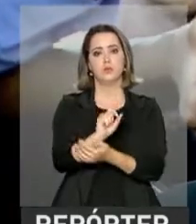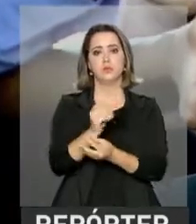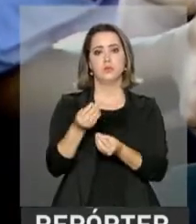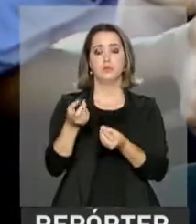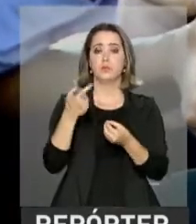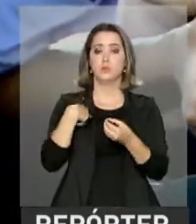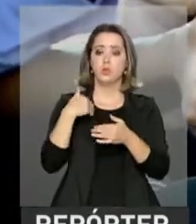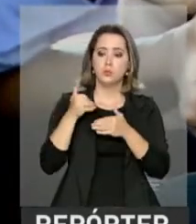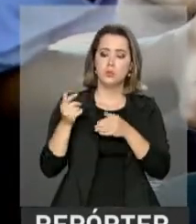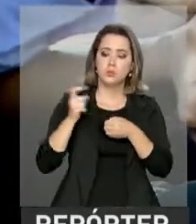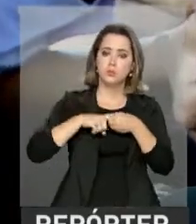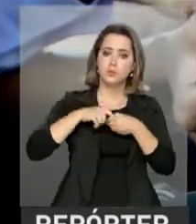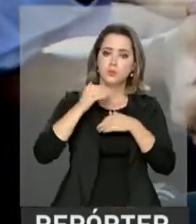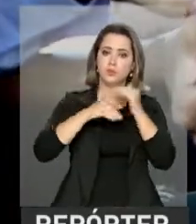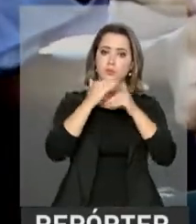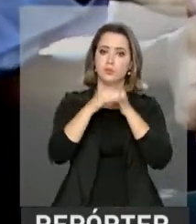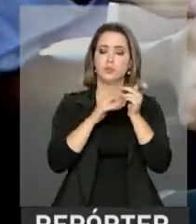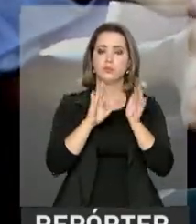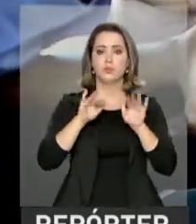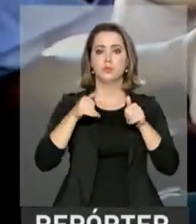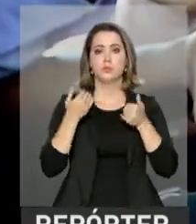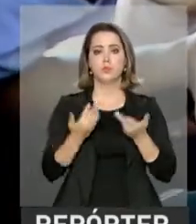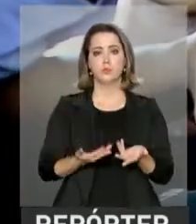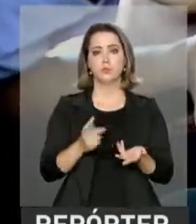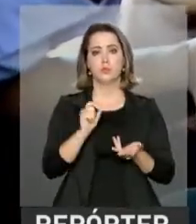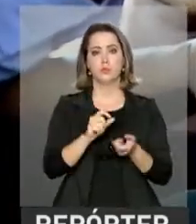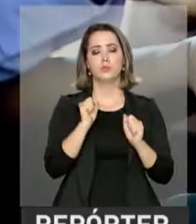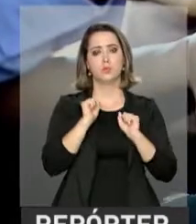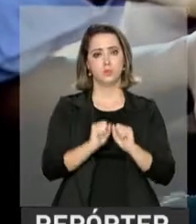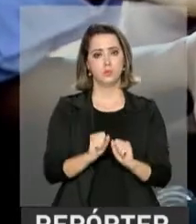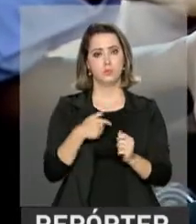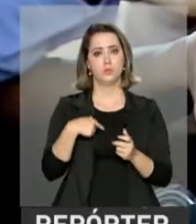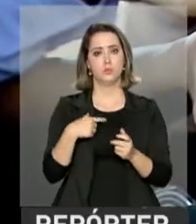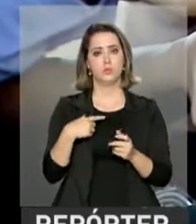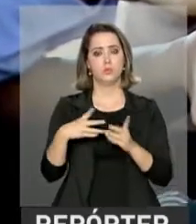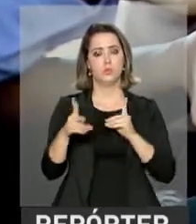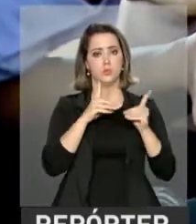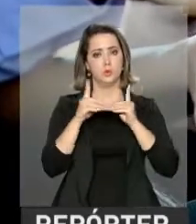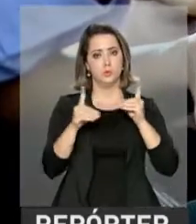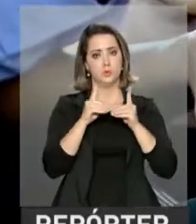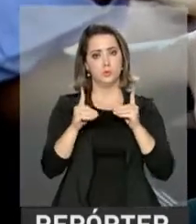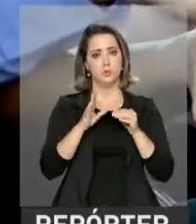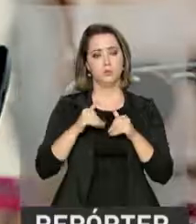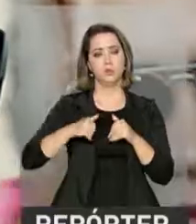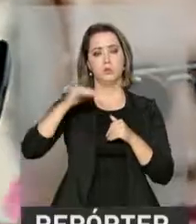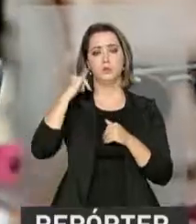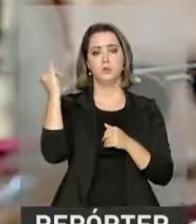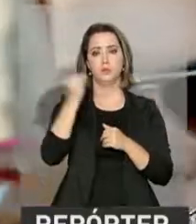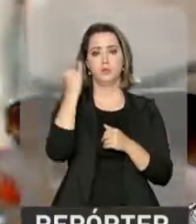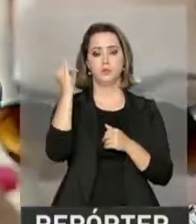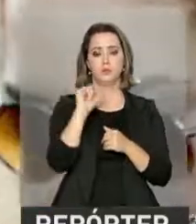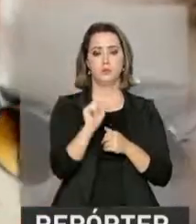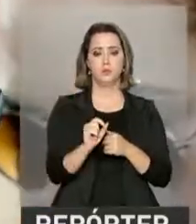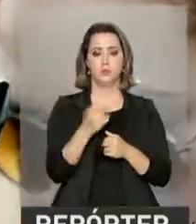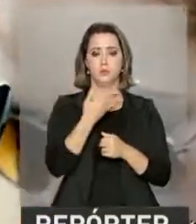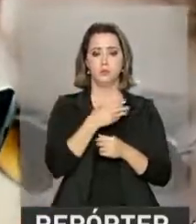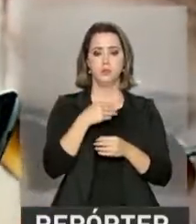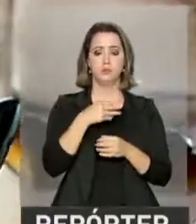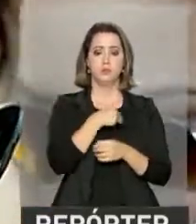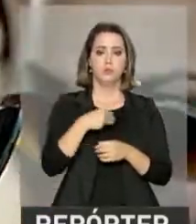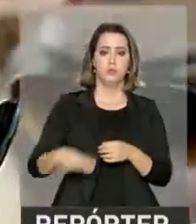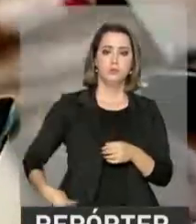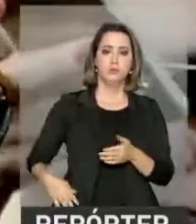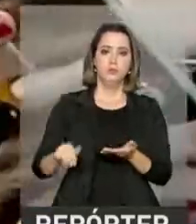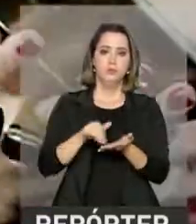restabelecido ea de fato portanto a negociação da maior relevância o ministro da secretaria de governo